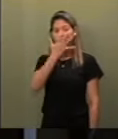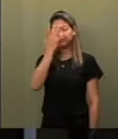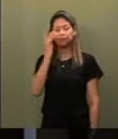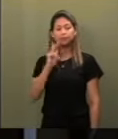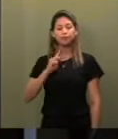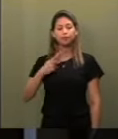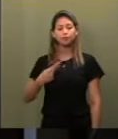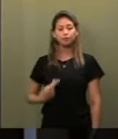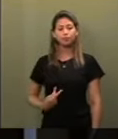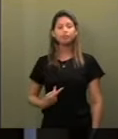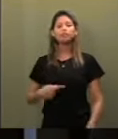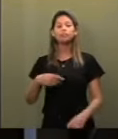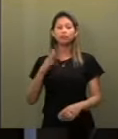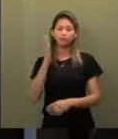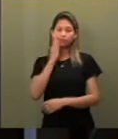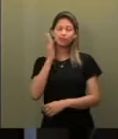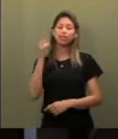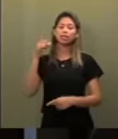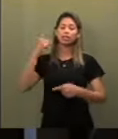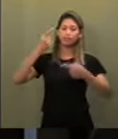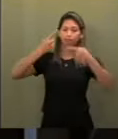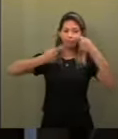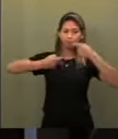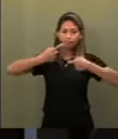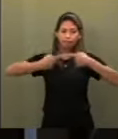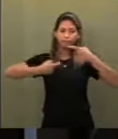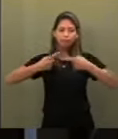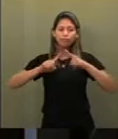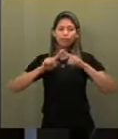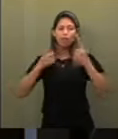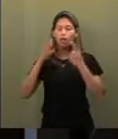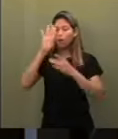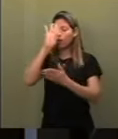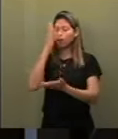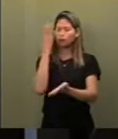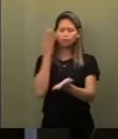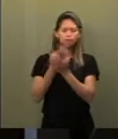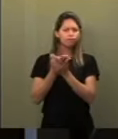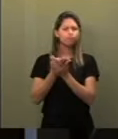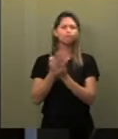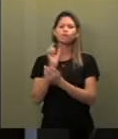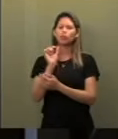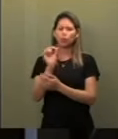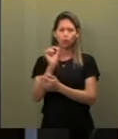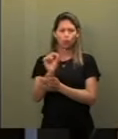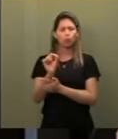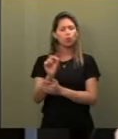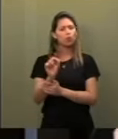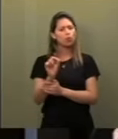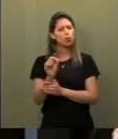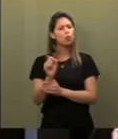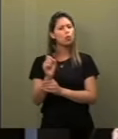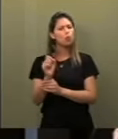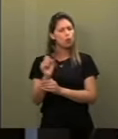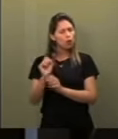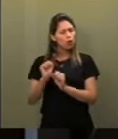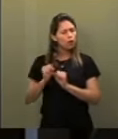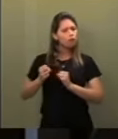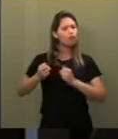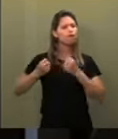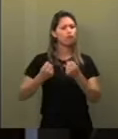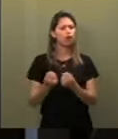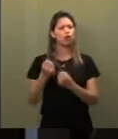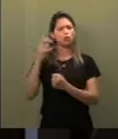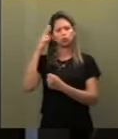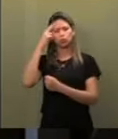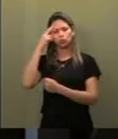ele tem desafios, mas eu acredito muito no poder de reflexão na nossa caminhada,